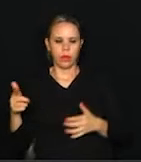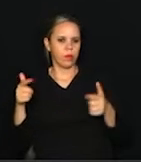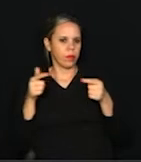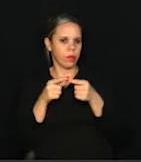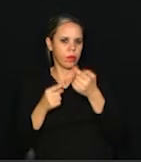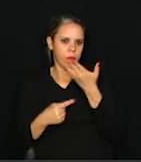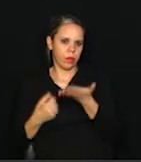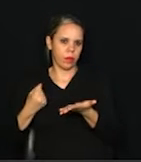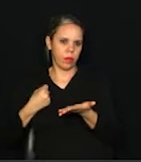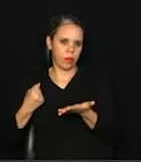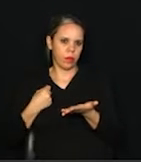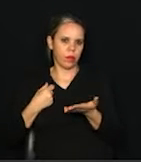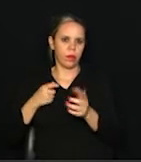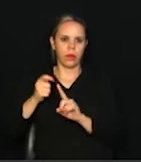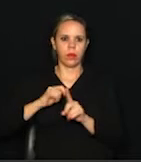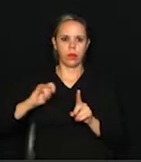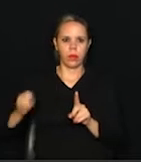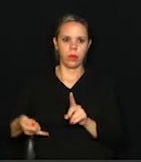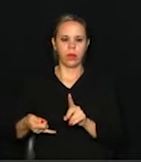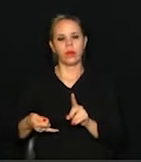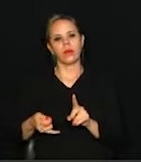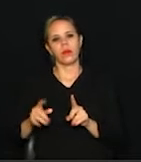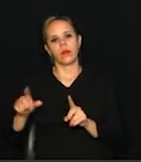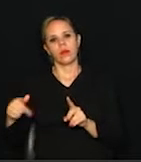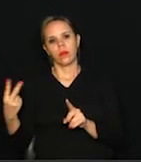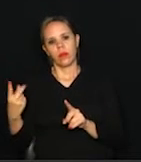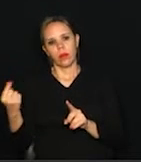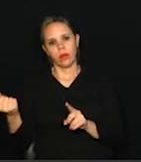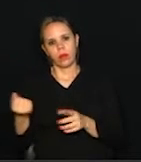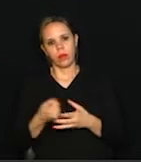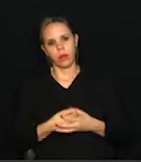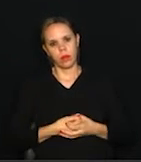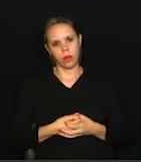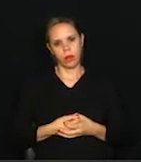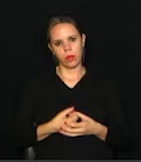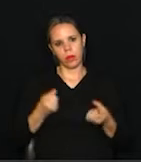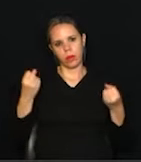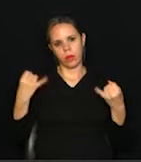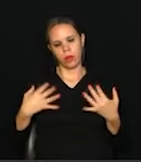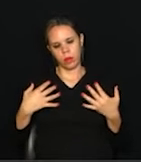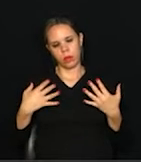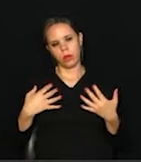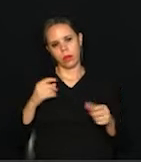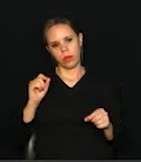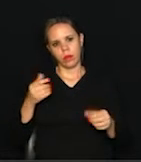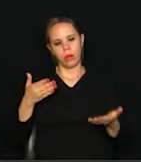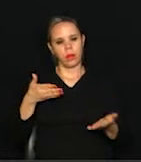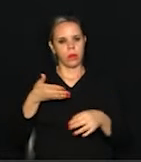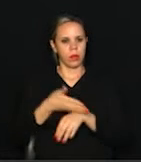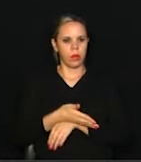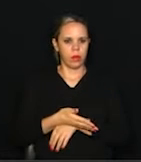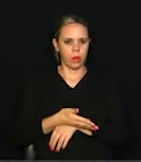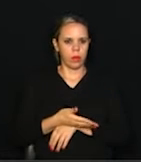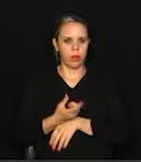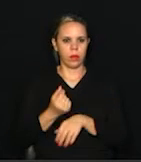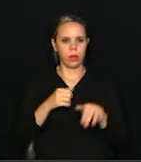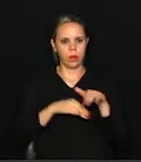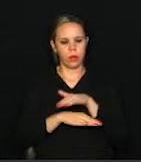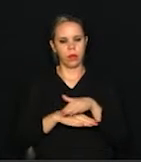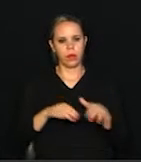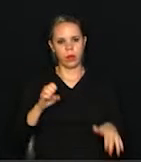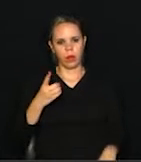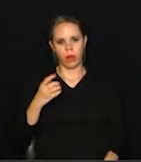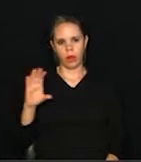direta entre esse processamento e esse valor, né? Para explicar melhor, é o que entrou no caixa da Indec